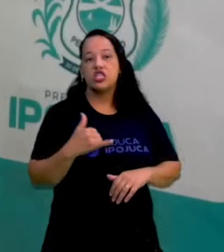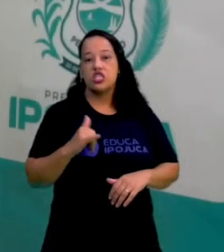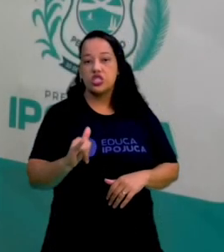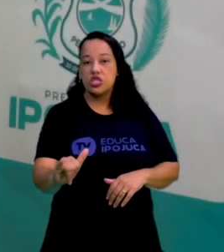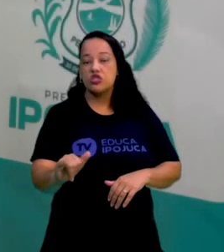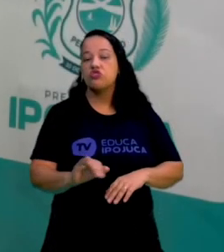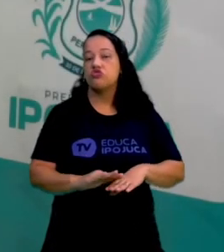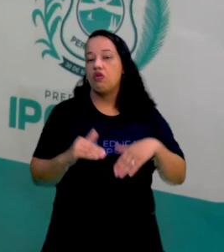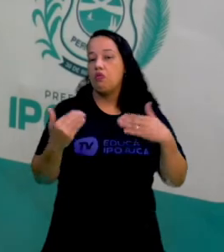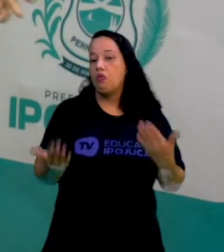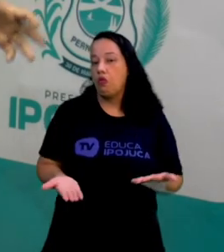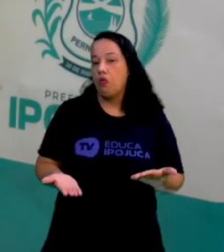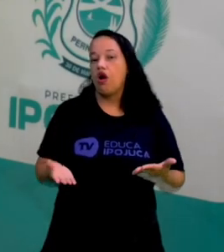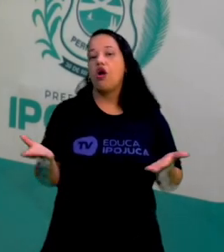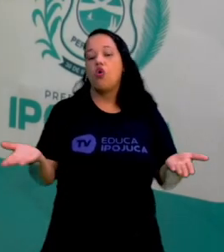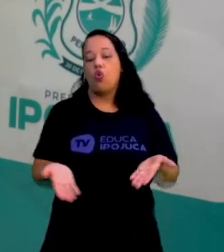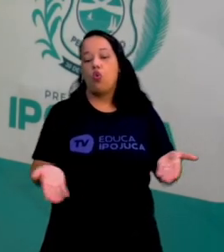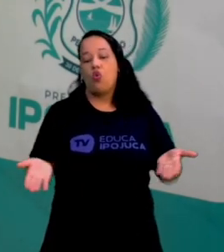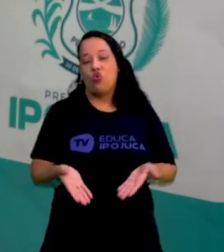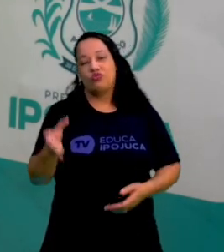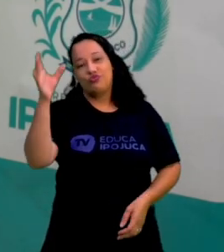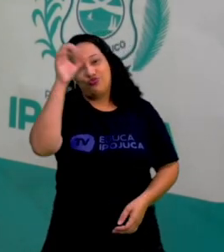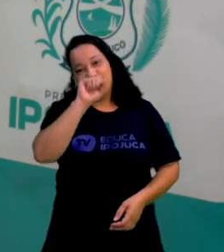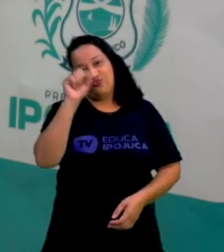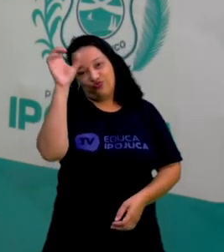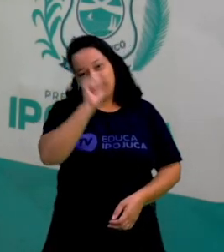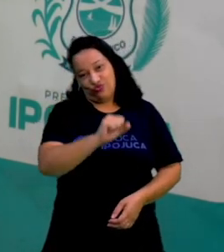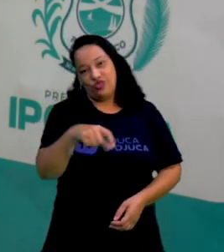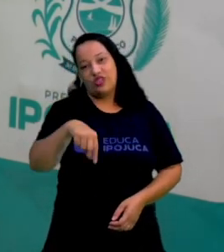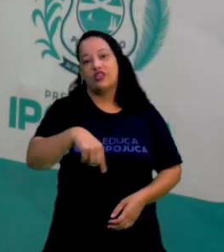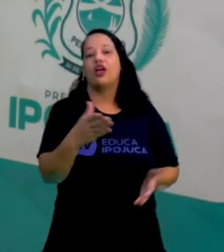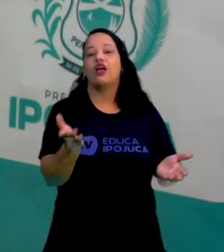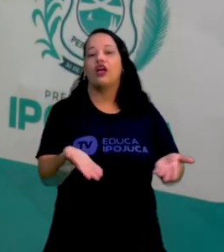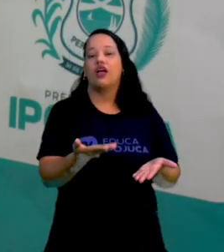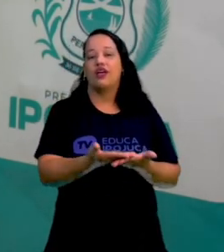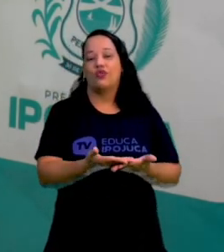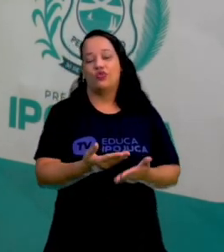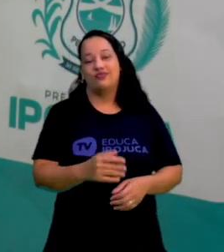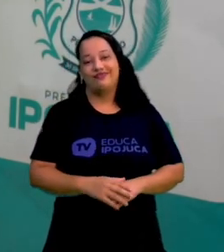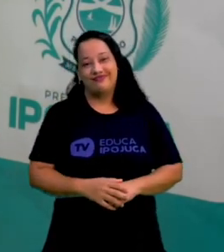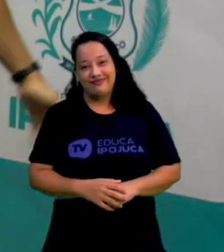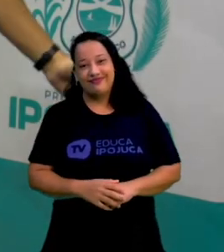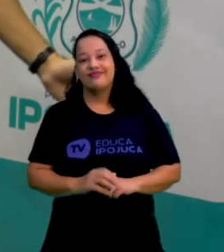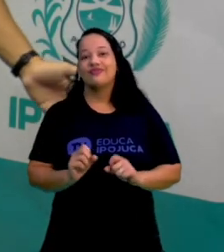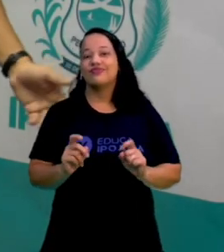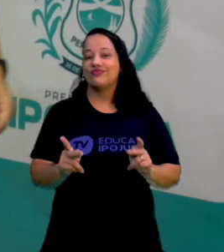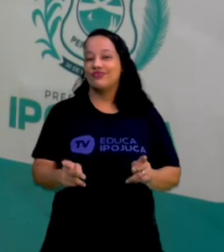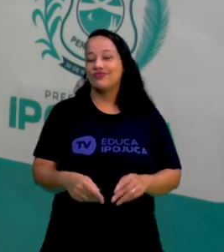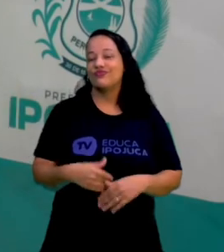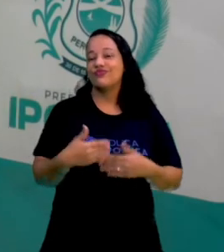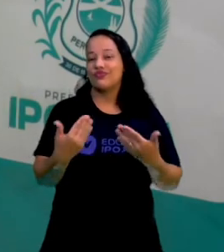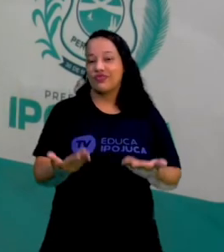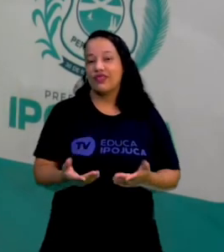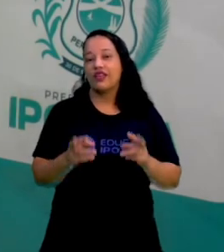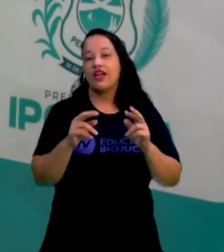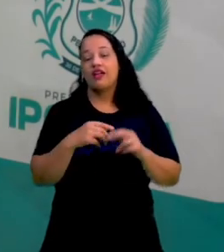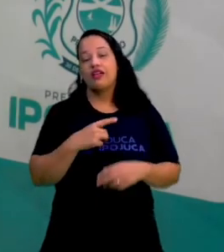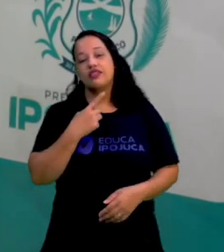é o que a gente viu hoje dentro do nosso contexto, da nossa aula de hoje. Tá bom? Então, desejo a vocês